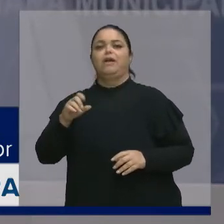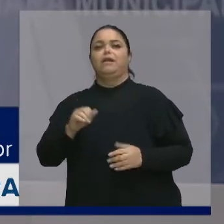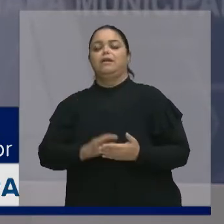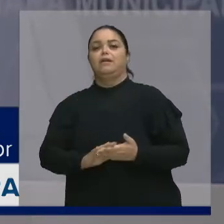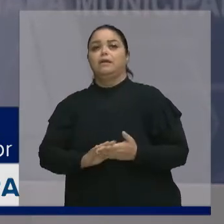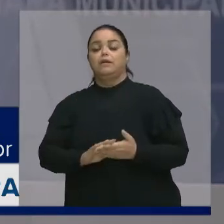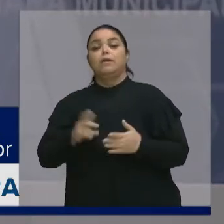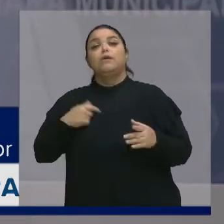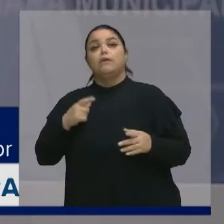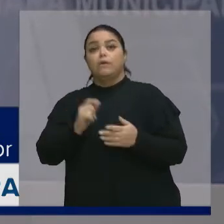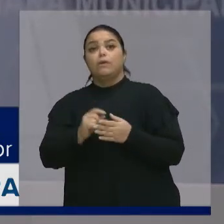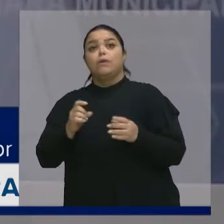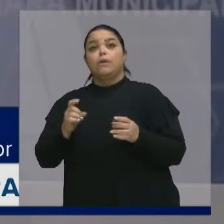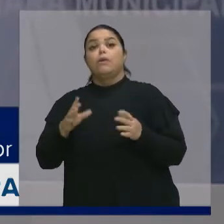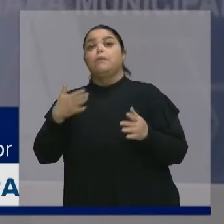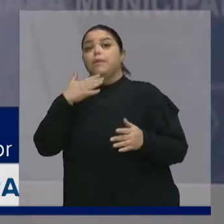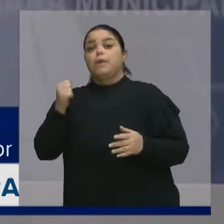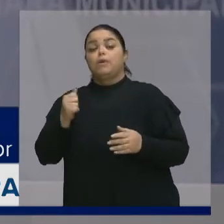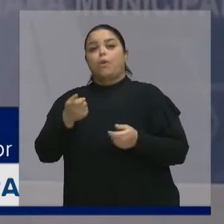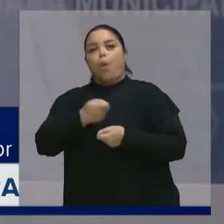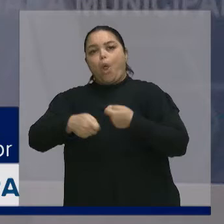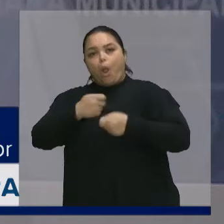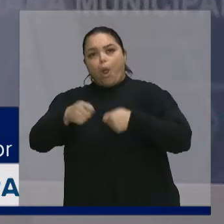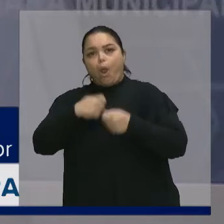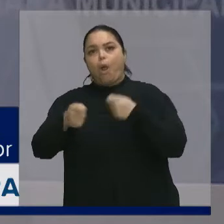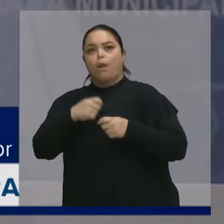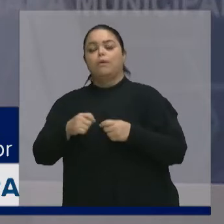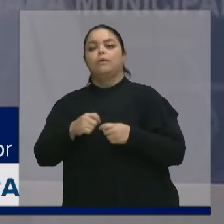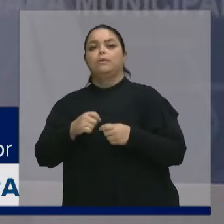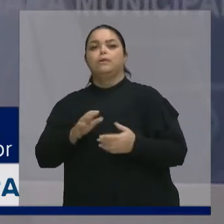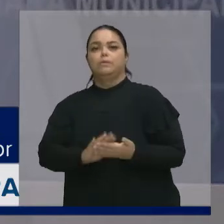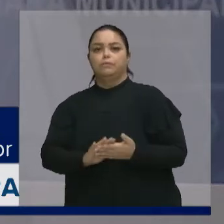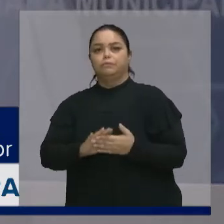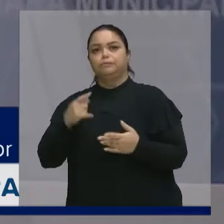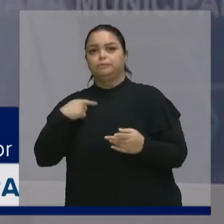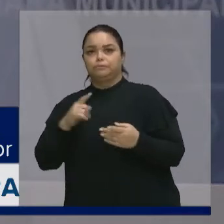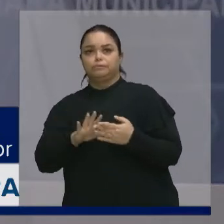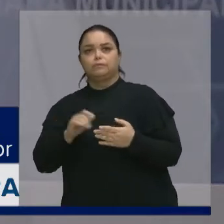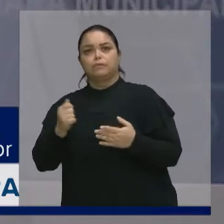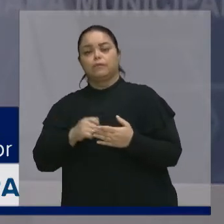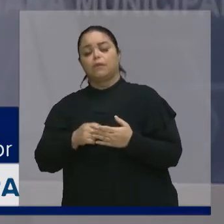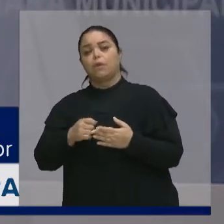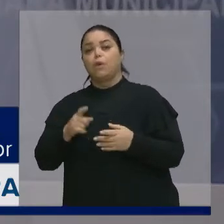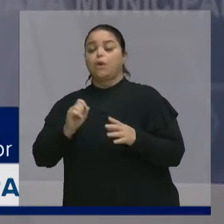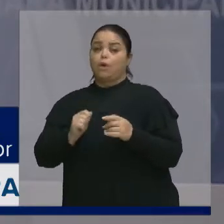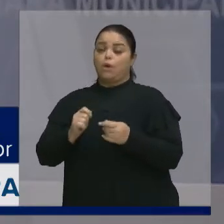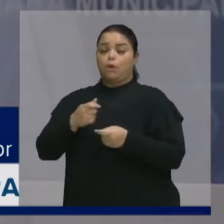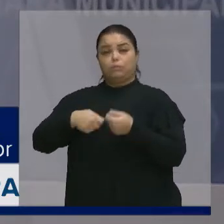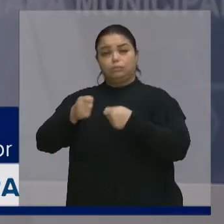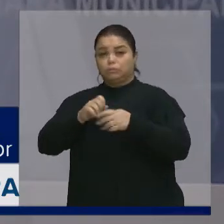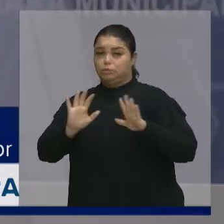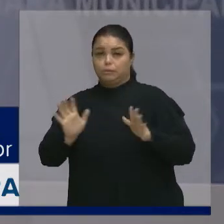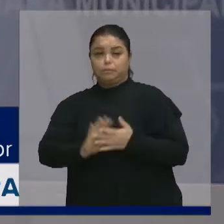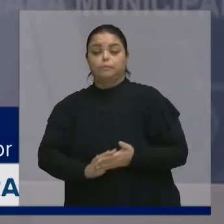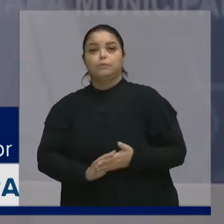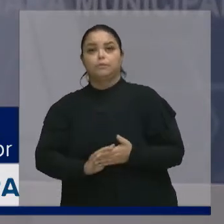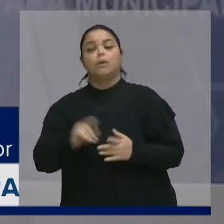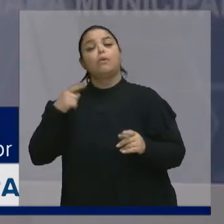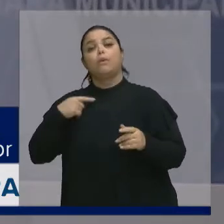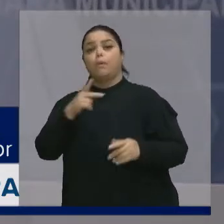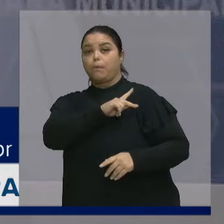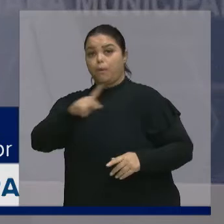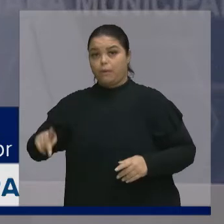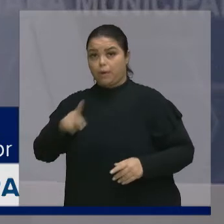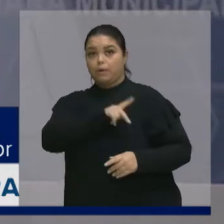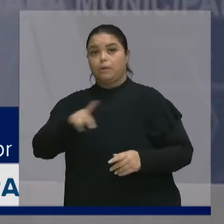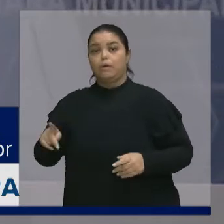Abranches fez especialização em administração de recursos humanos e MBA em gestão de negócios. Foi professor no curso